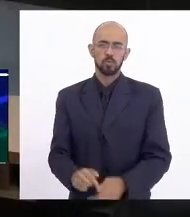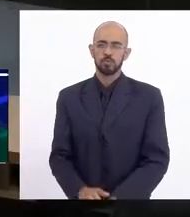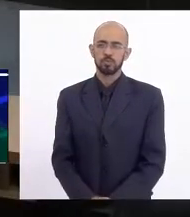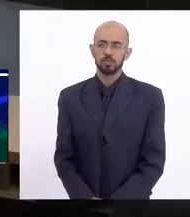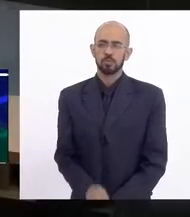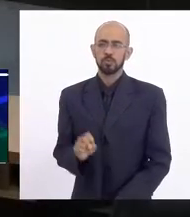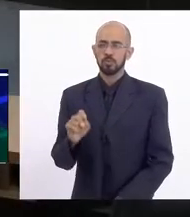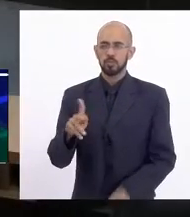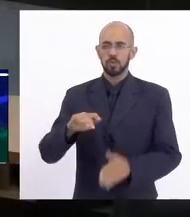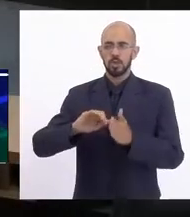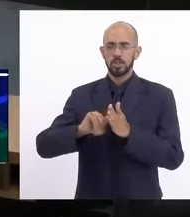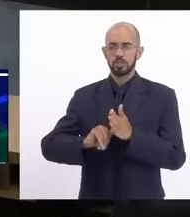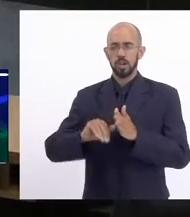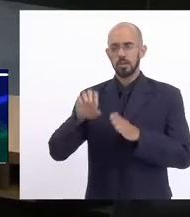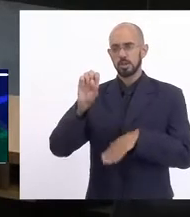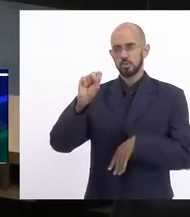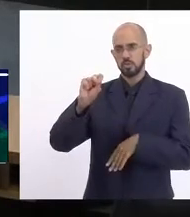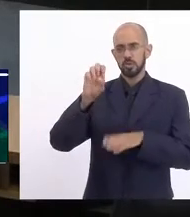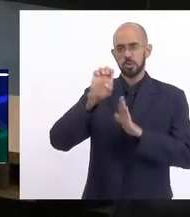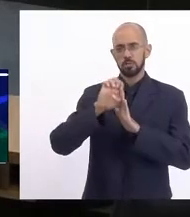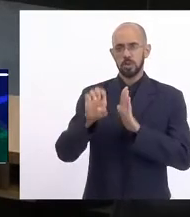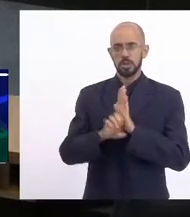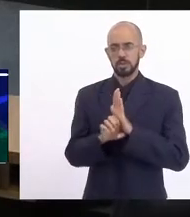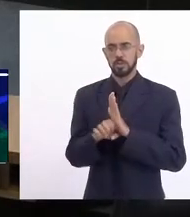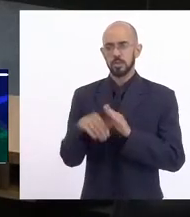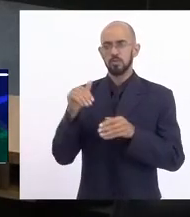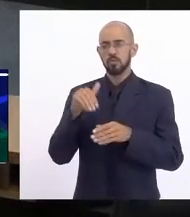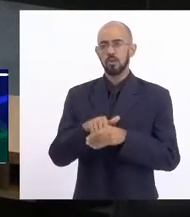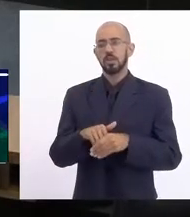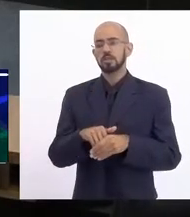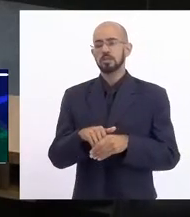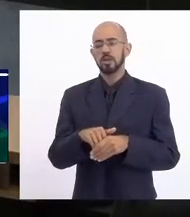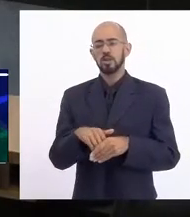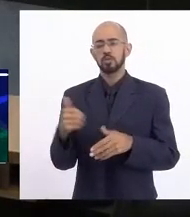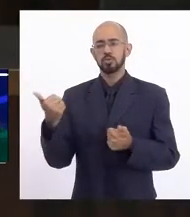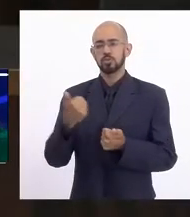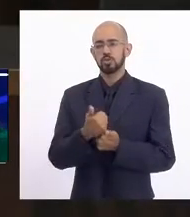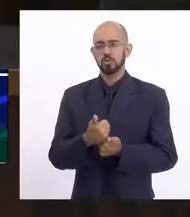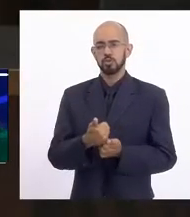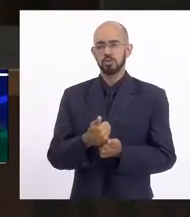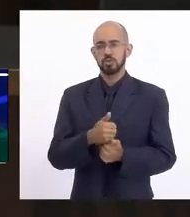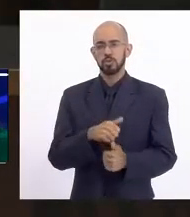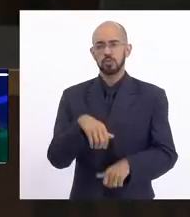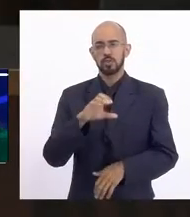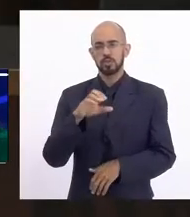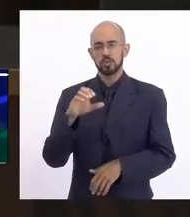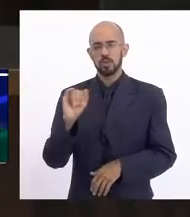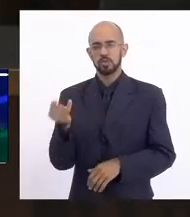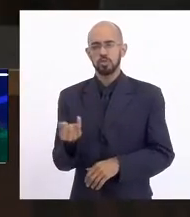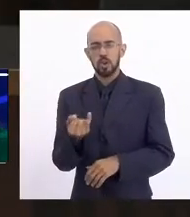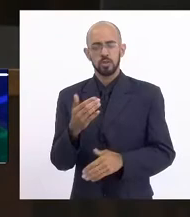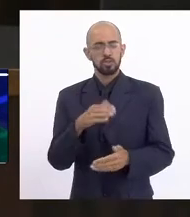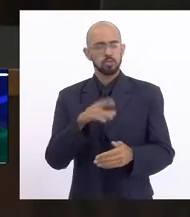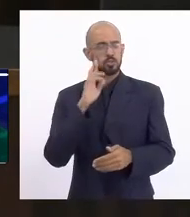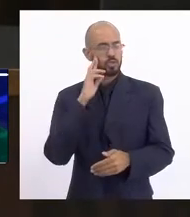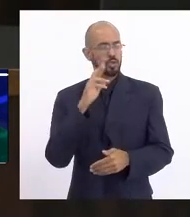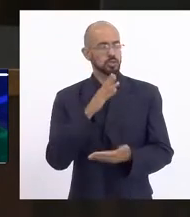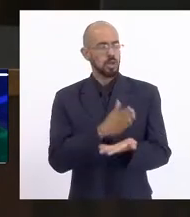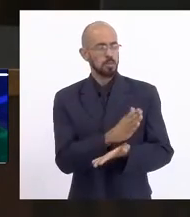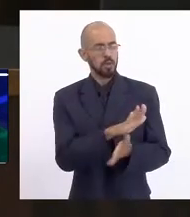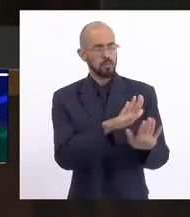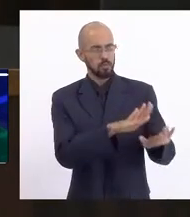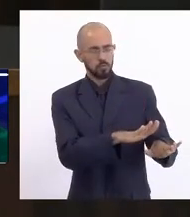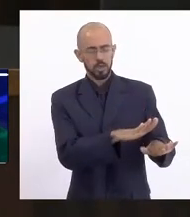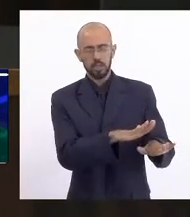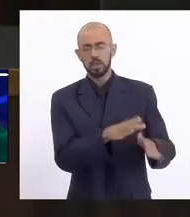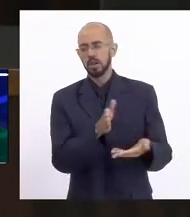retiradas 8 emendas, em votação substitutiva da Comissão de Constituição e Justiça. Senhores que aprovam, permaneça